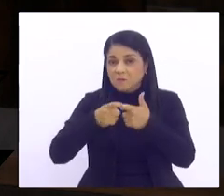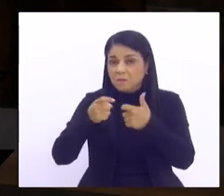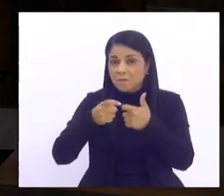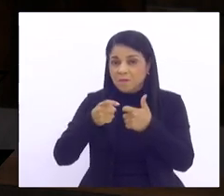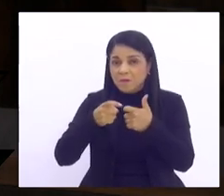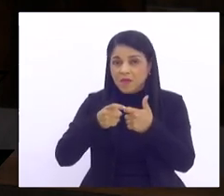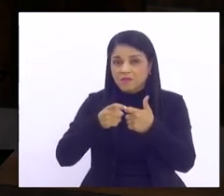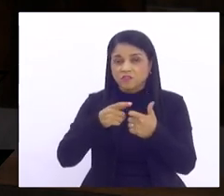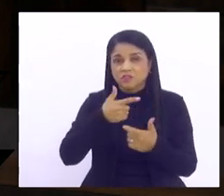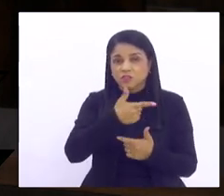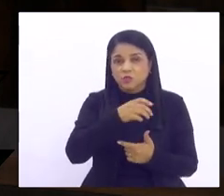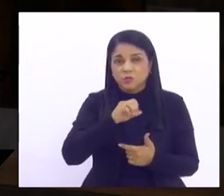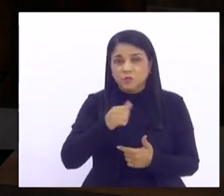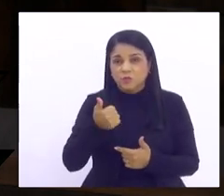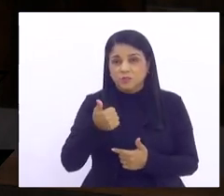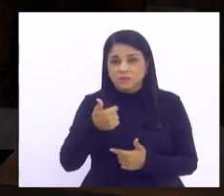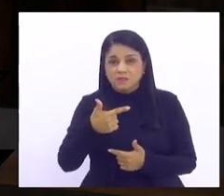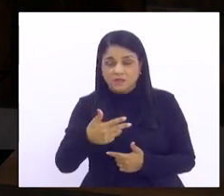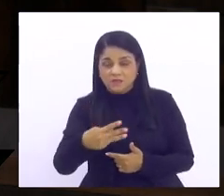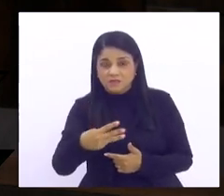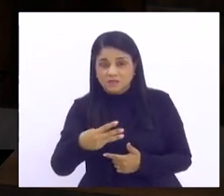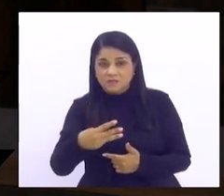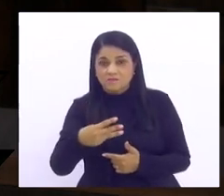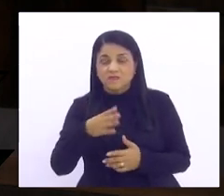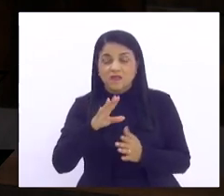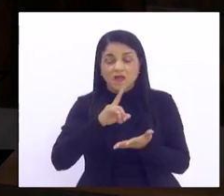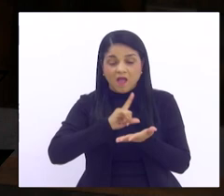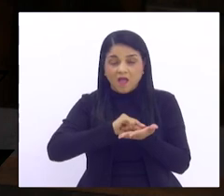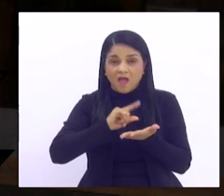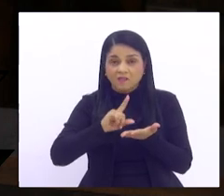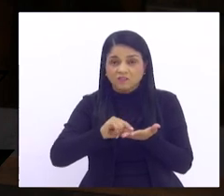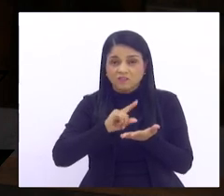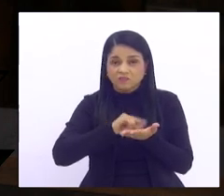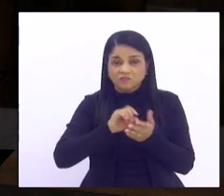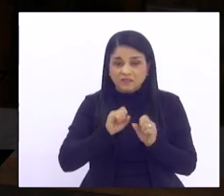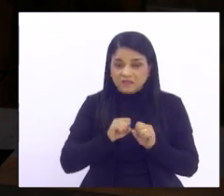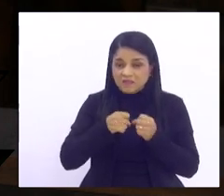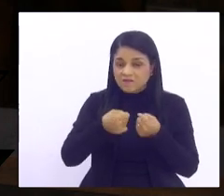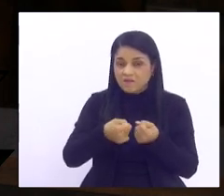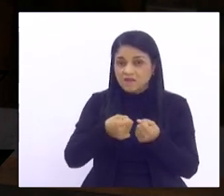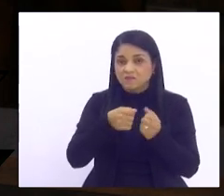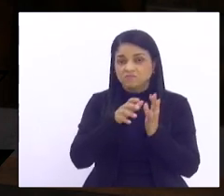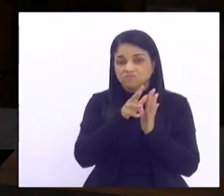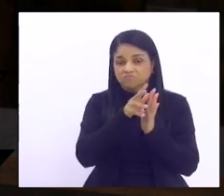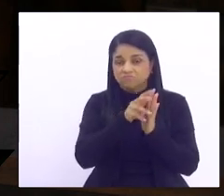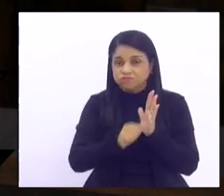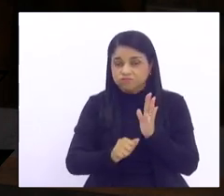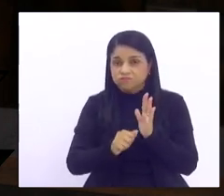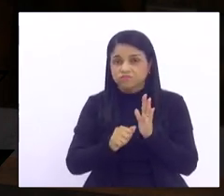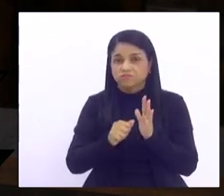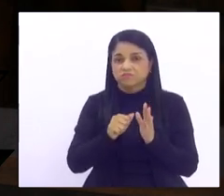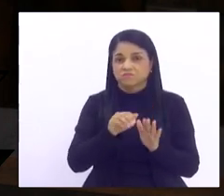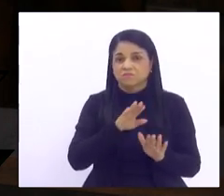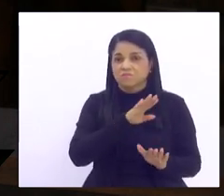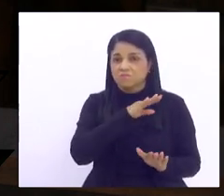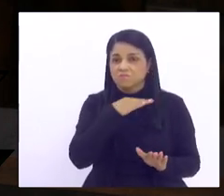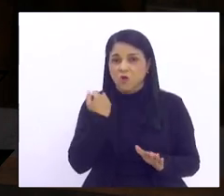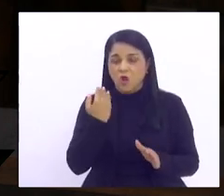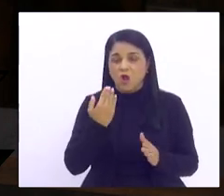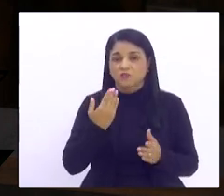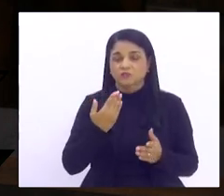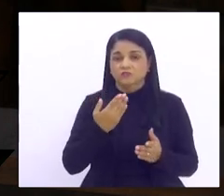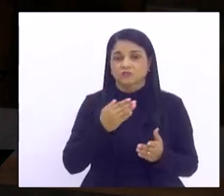pelo menos 2013, artigos que defendem a eutanásia de crianças, crianças